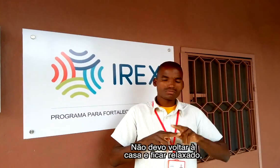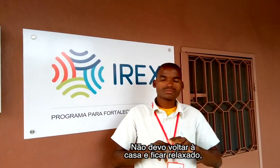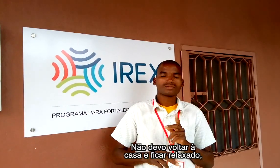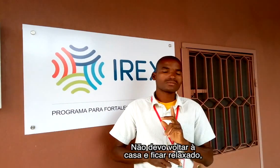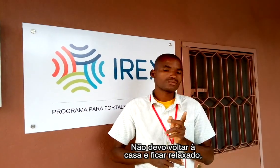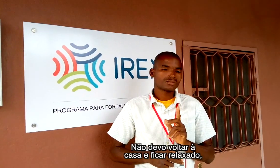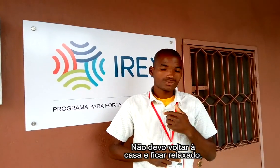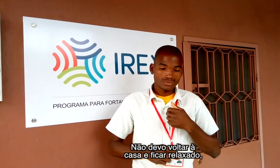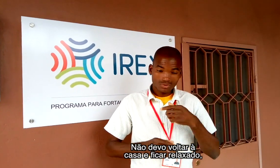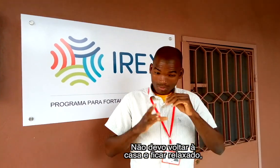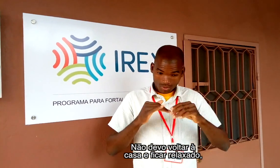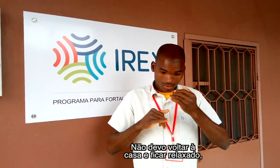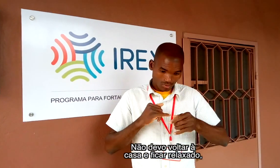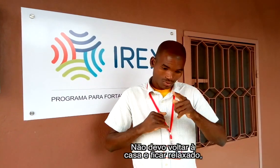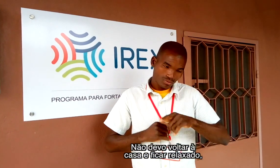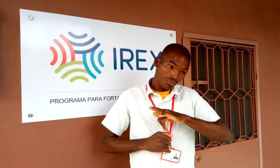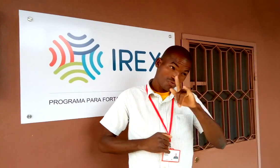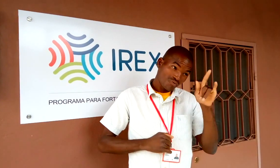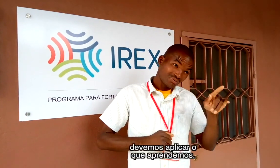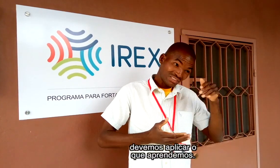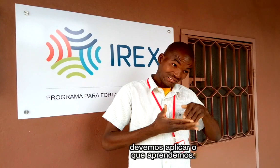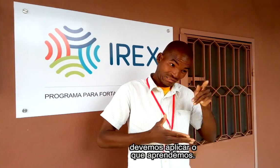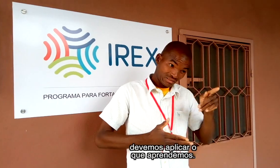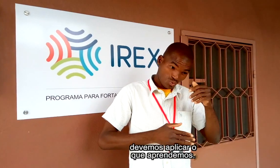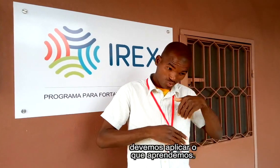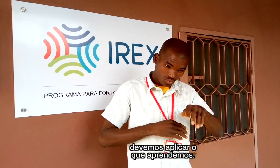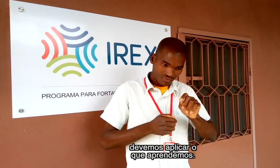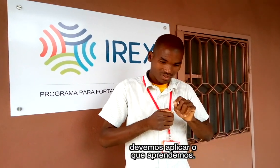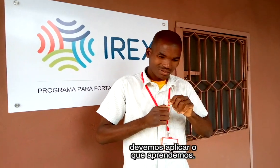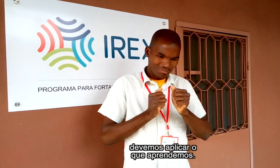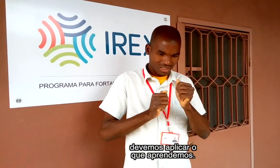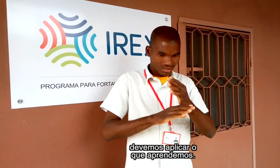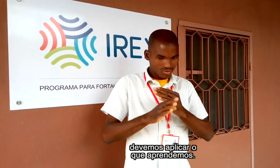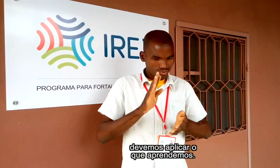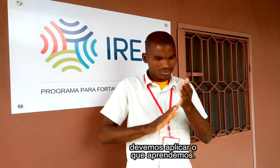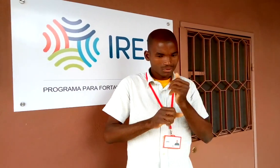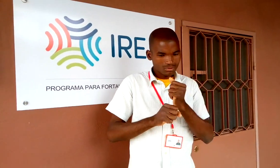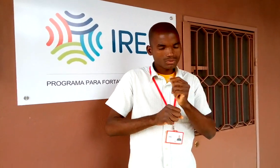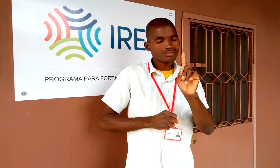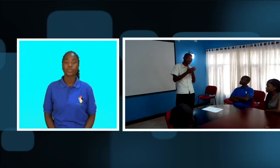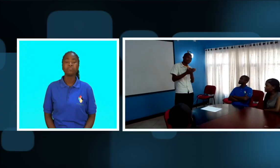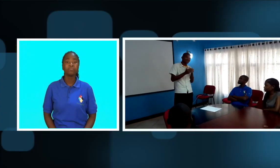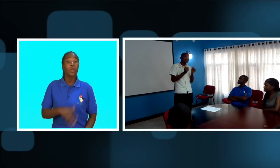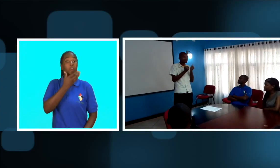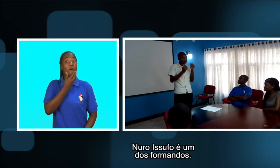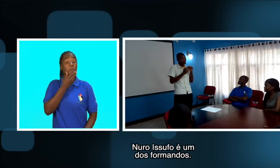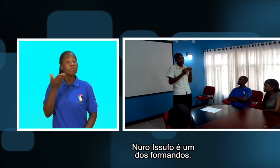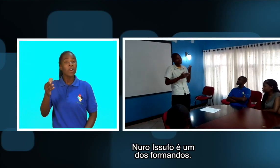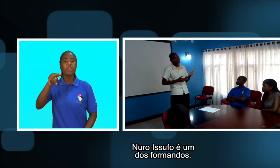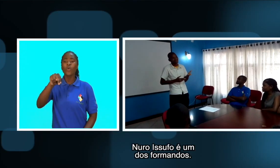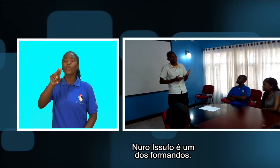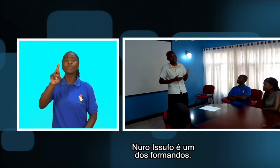Não devo voltar a casa e relaxar. O que aprendemos, devemos continuar a fazer o mesmo.